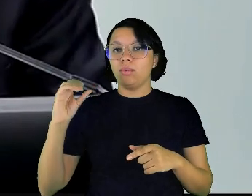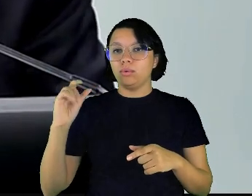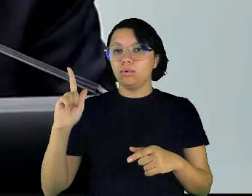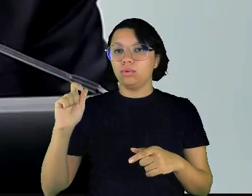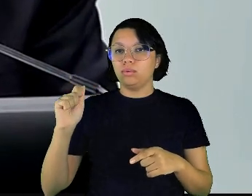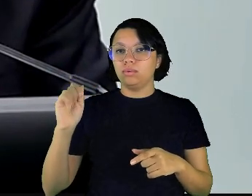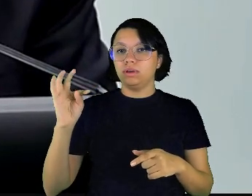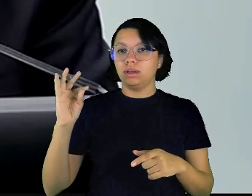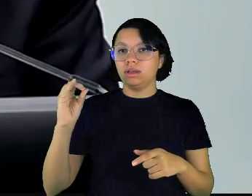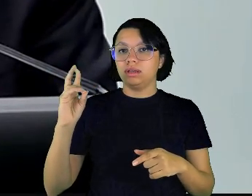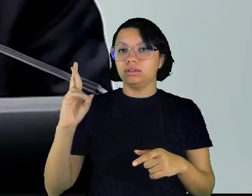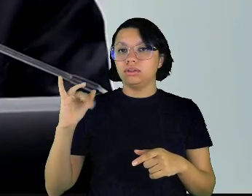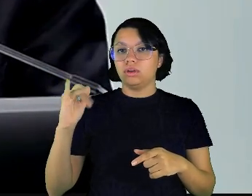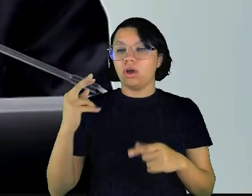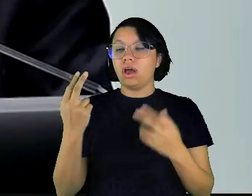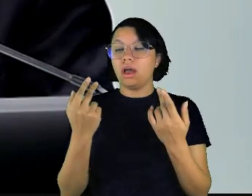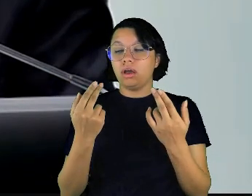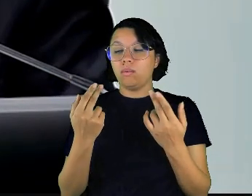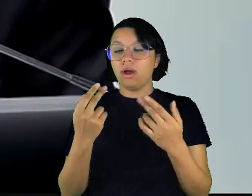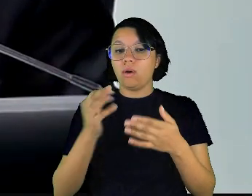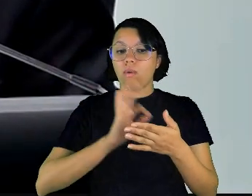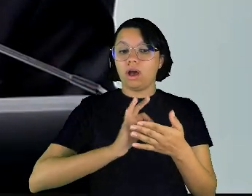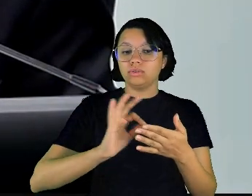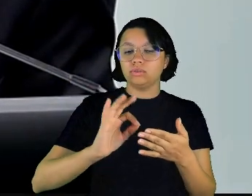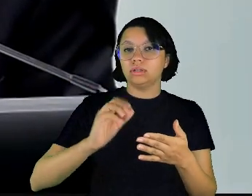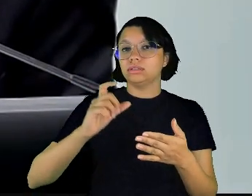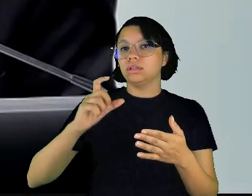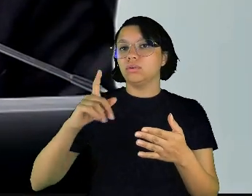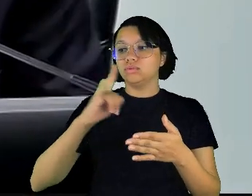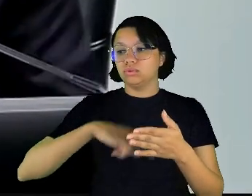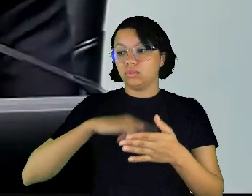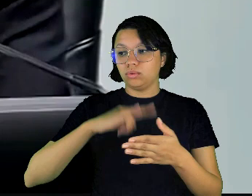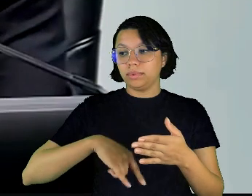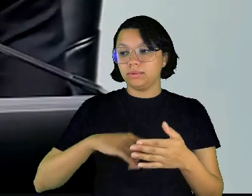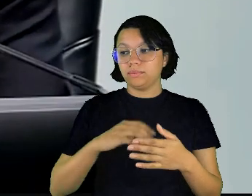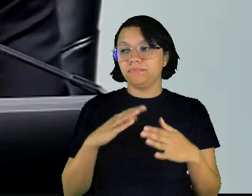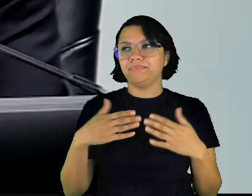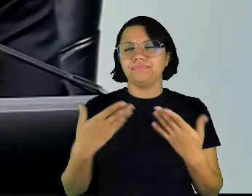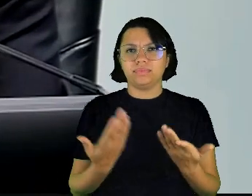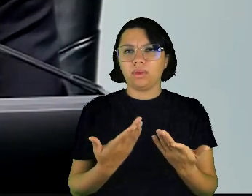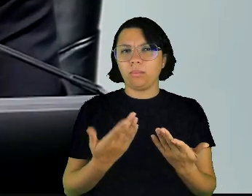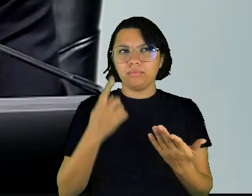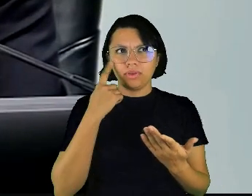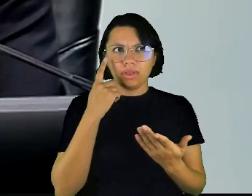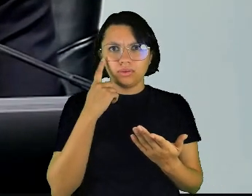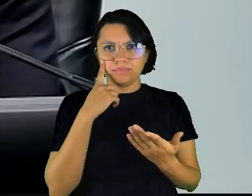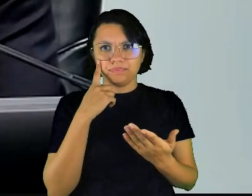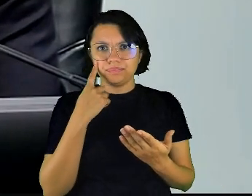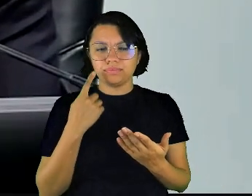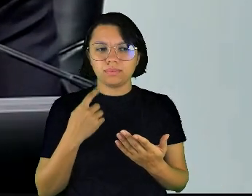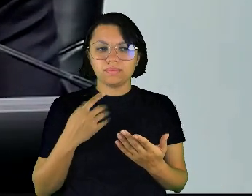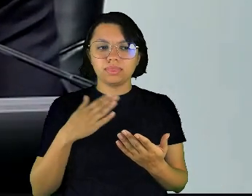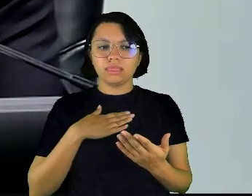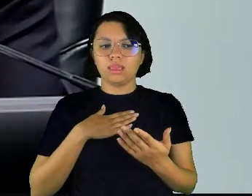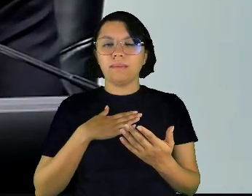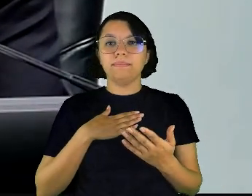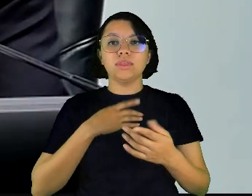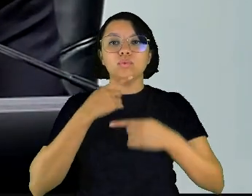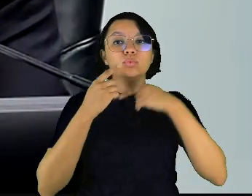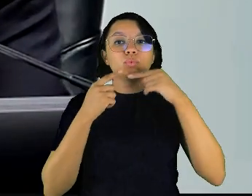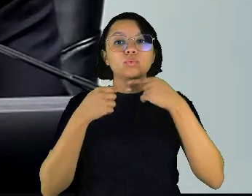como anotações, documentos e tal, é início de prova material ou não. Então, veja, aí a minha dúvida